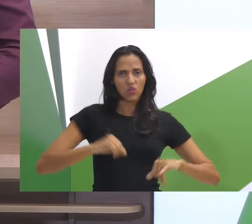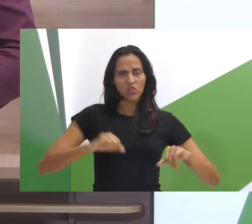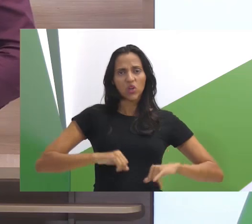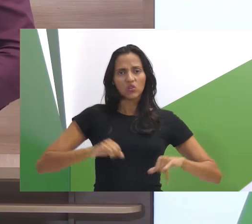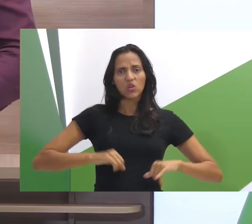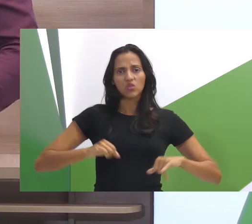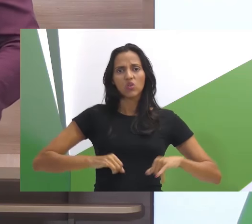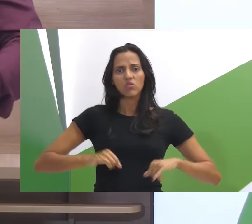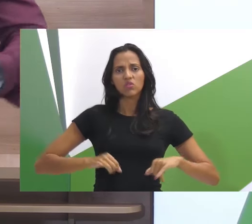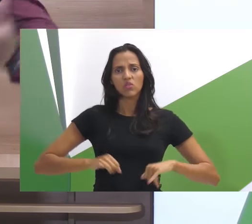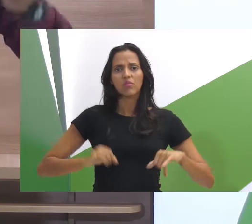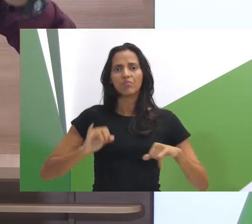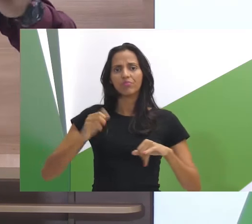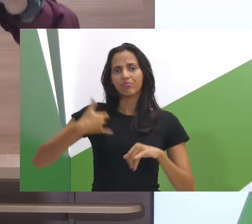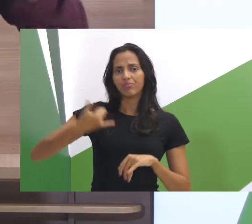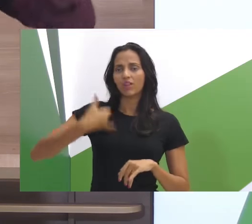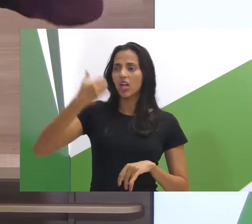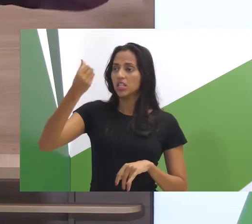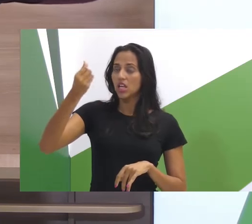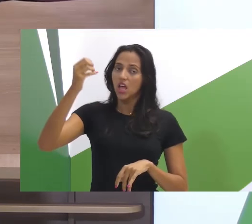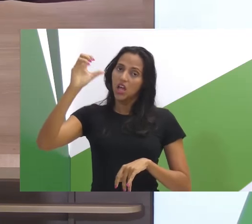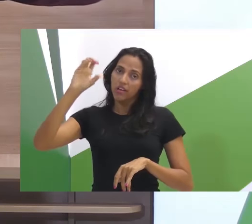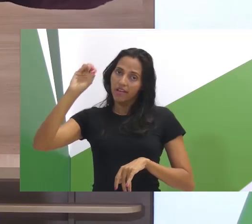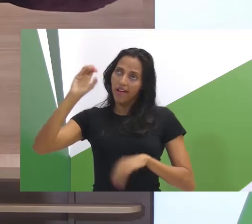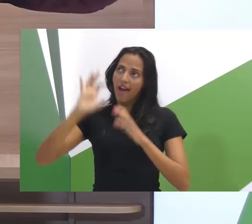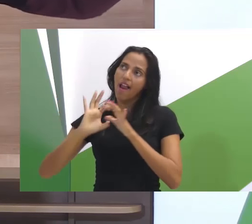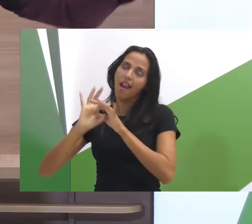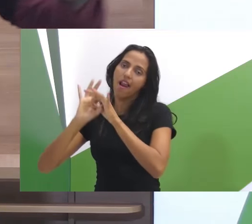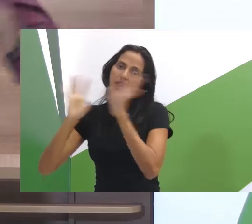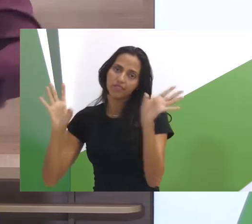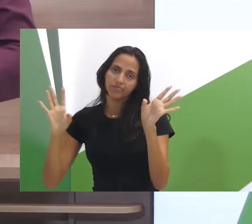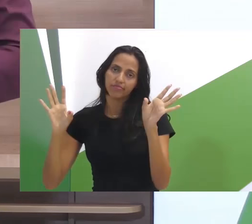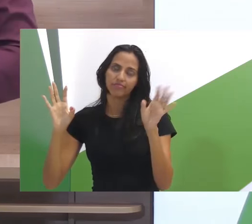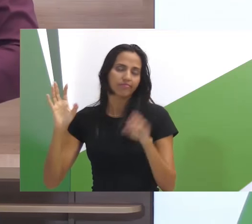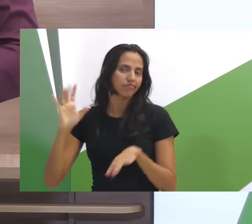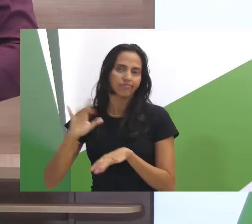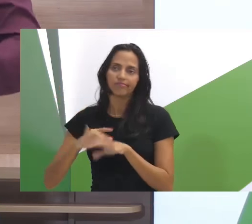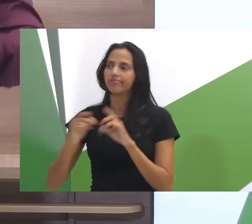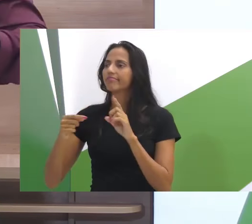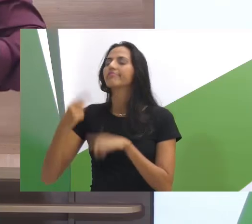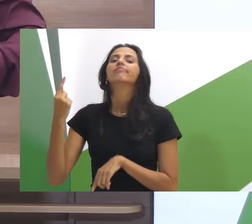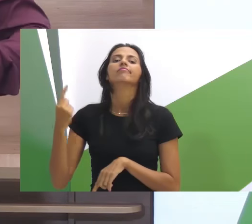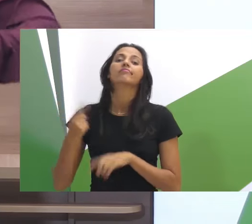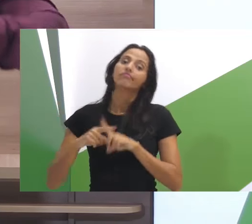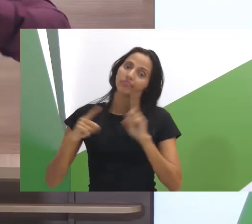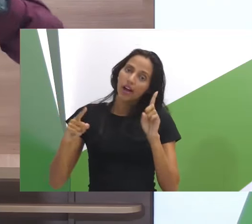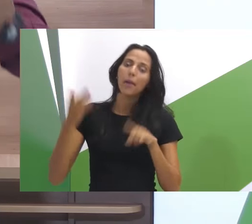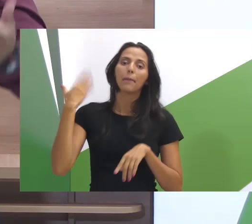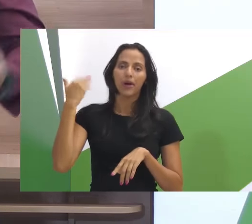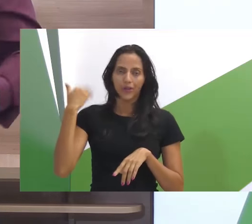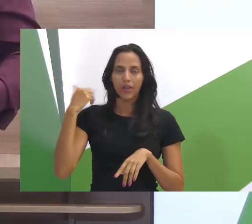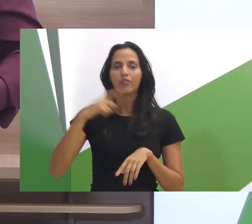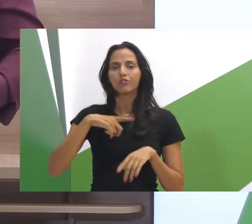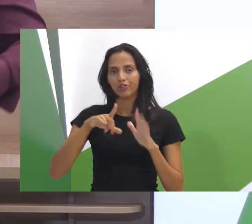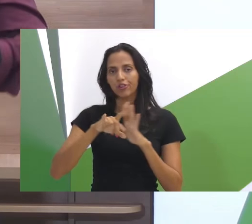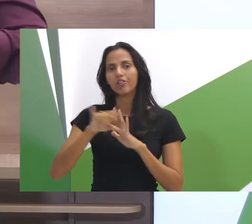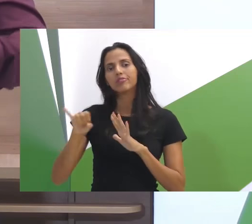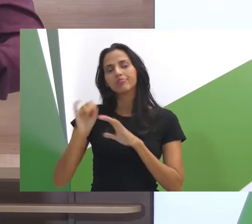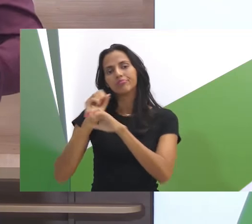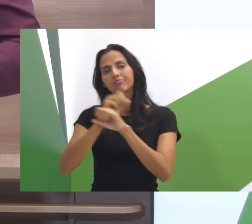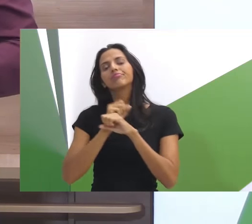num valor muito alto a partir da proibição do tráfico de escravos pela Inglaterra, depois com a lei Eusébio de Queiroz,